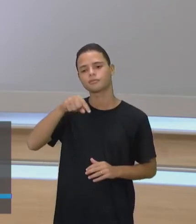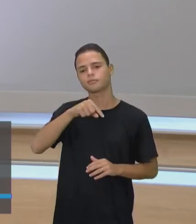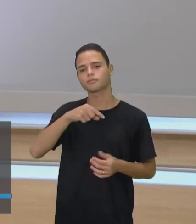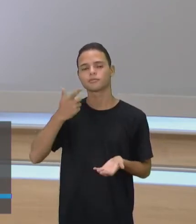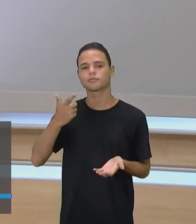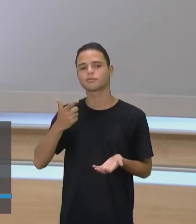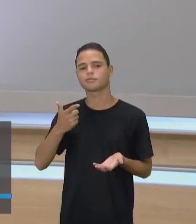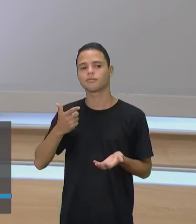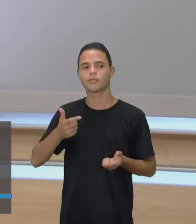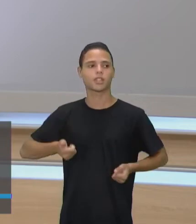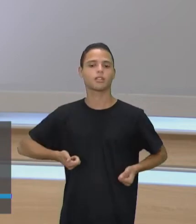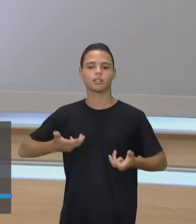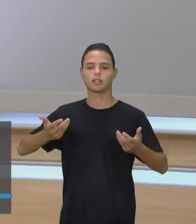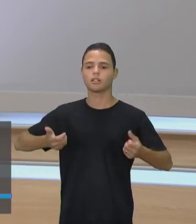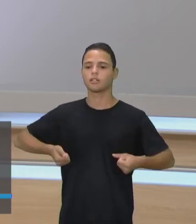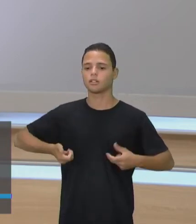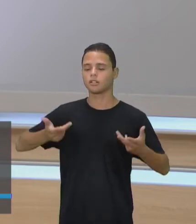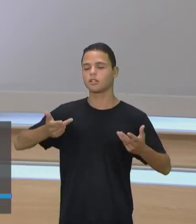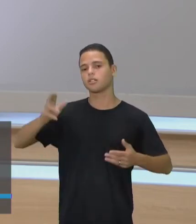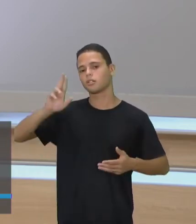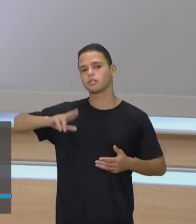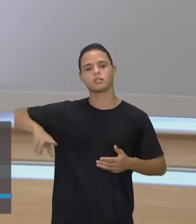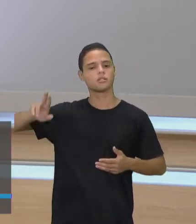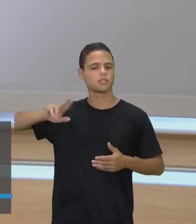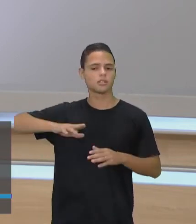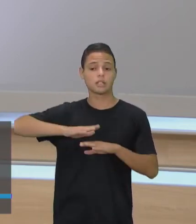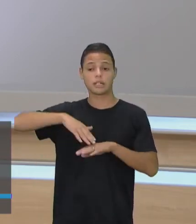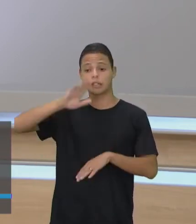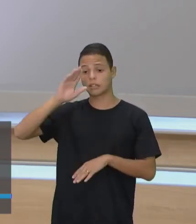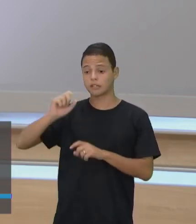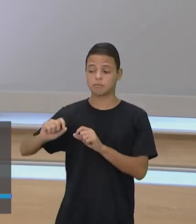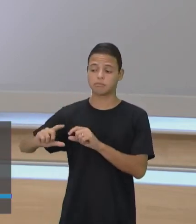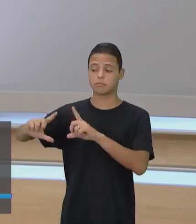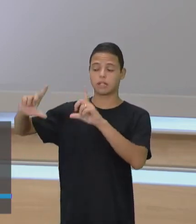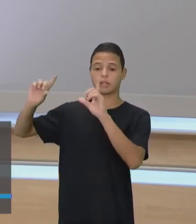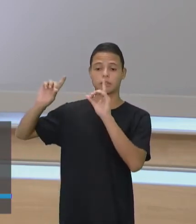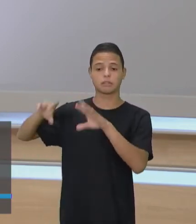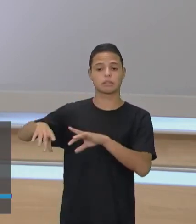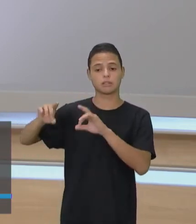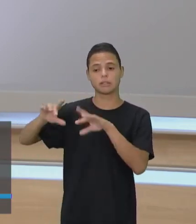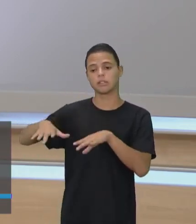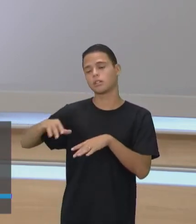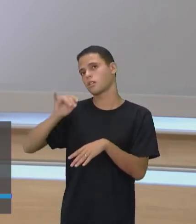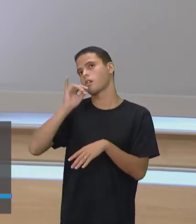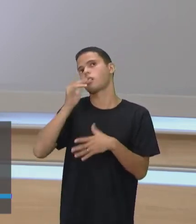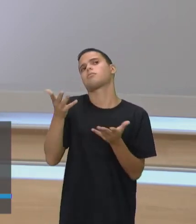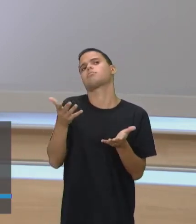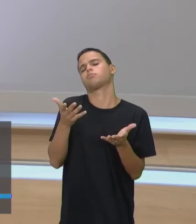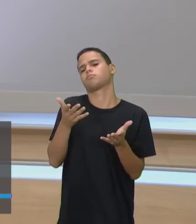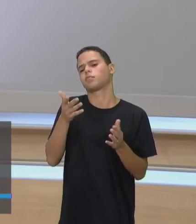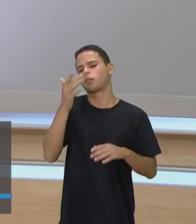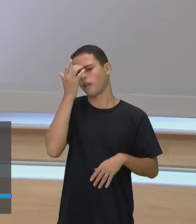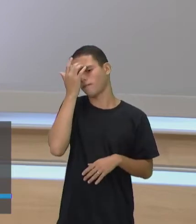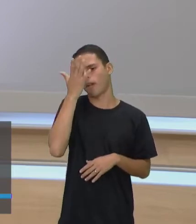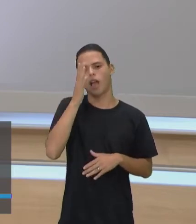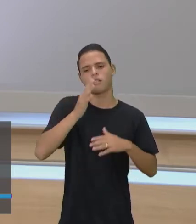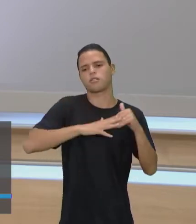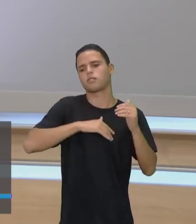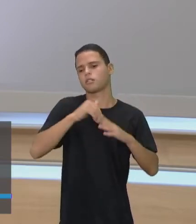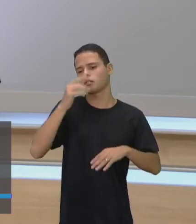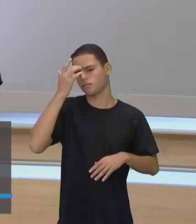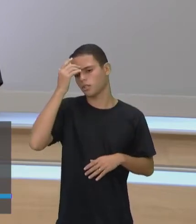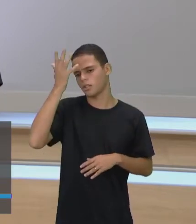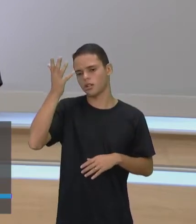dizer, gastando mais embalagem, simplesmente usando a desculpa da praticidade. Vai falar, mas é prático. Sim, mas o